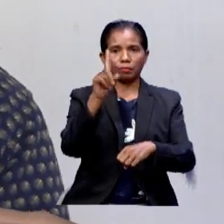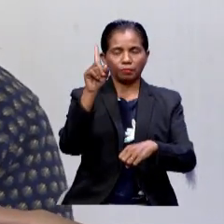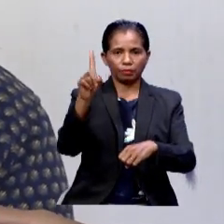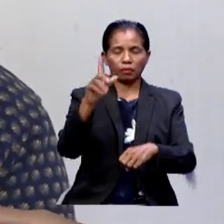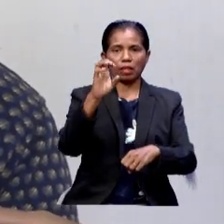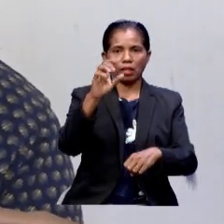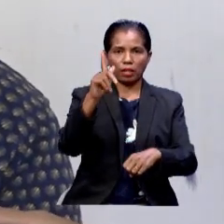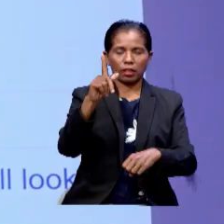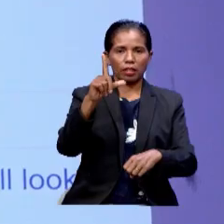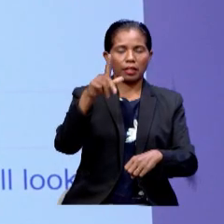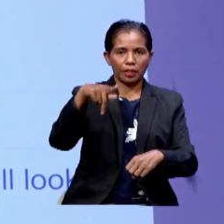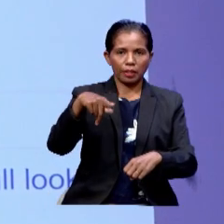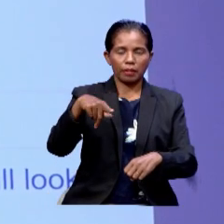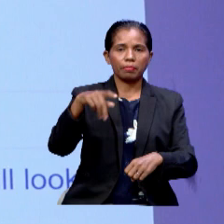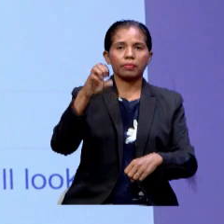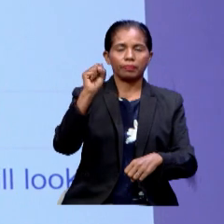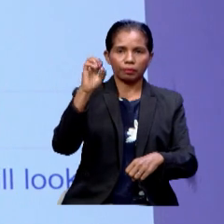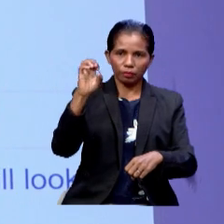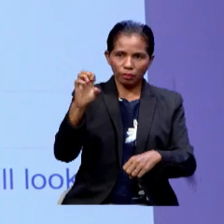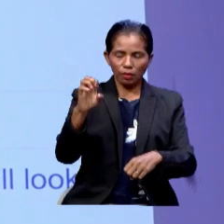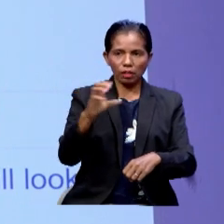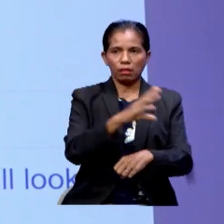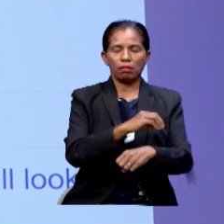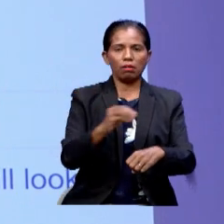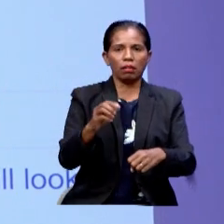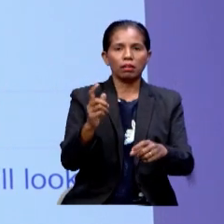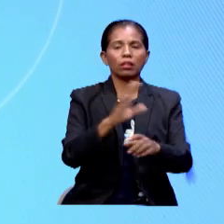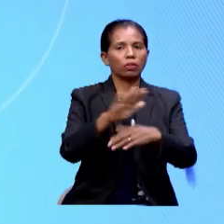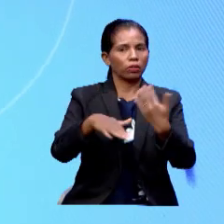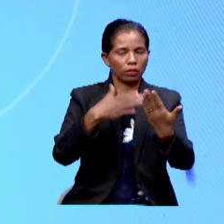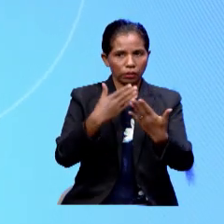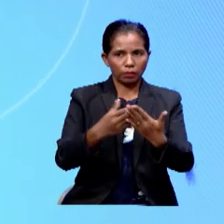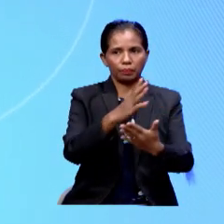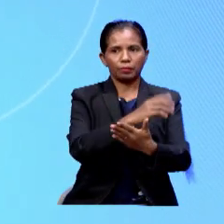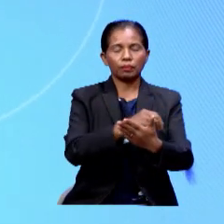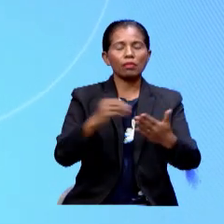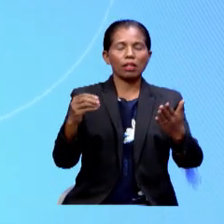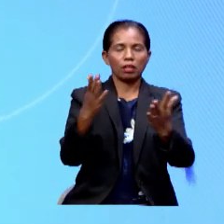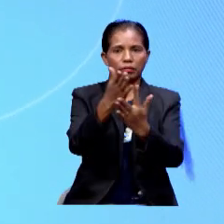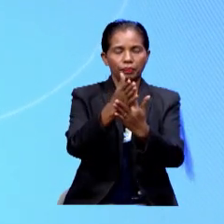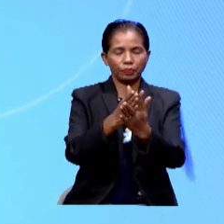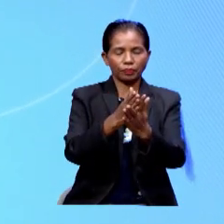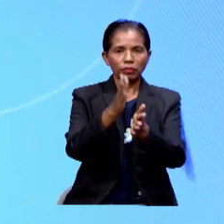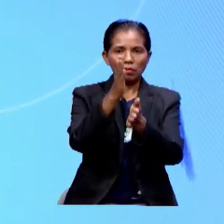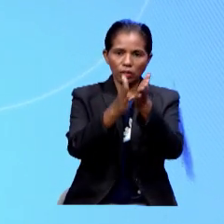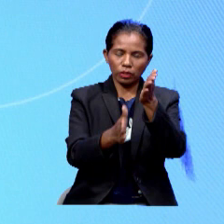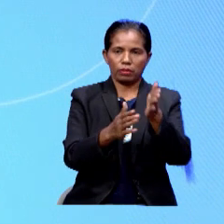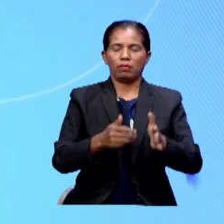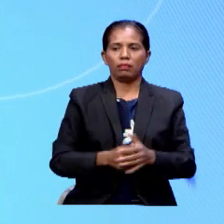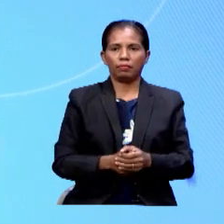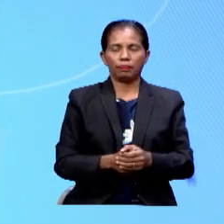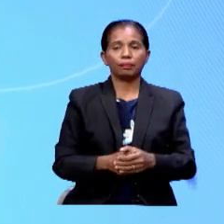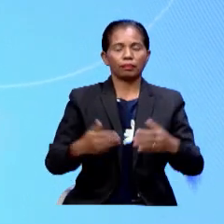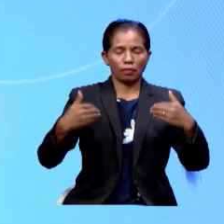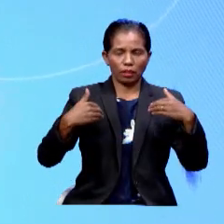eclipse parsial ida mak eclipse total no ida mak eclipse anular ida tu